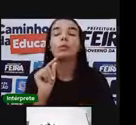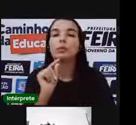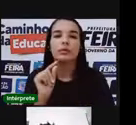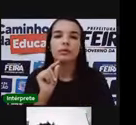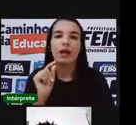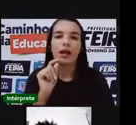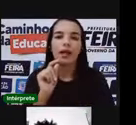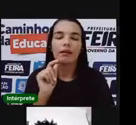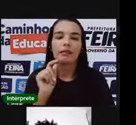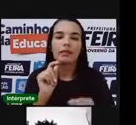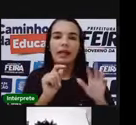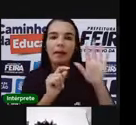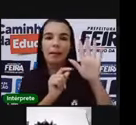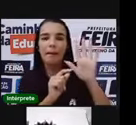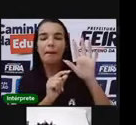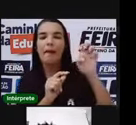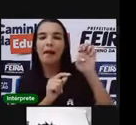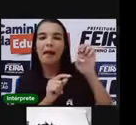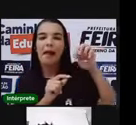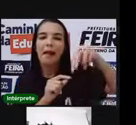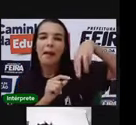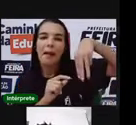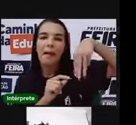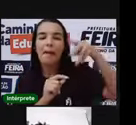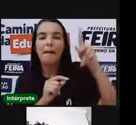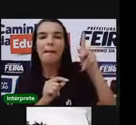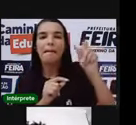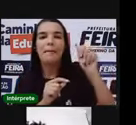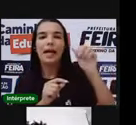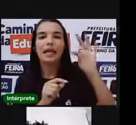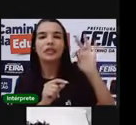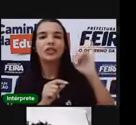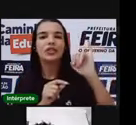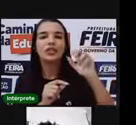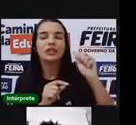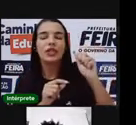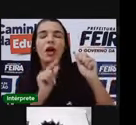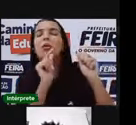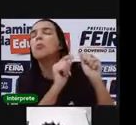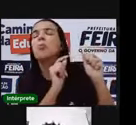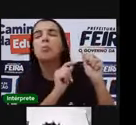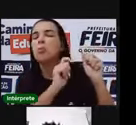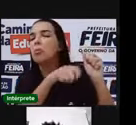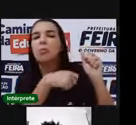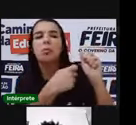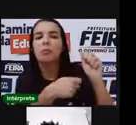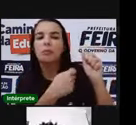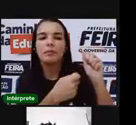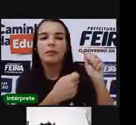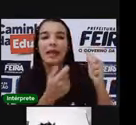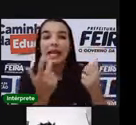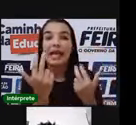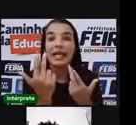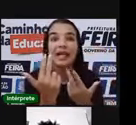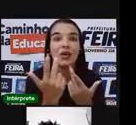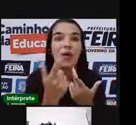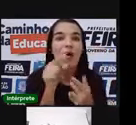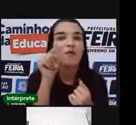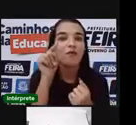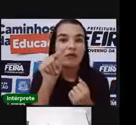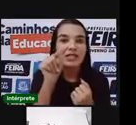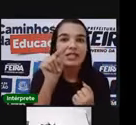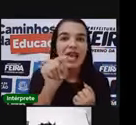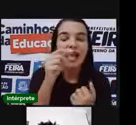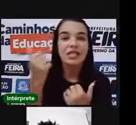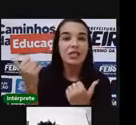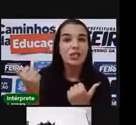ela convida a gente, não é? A se colocar no lugar do outro. É difícil isso. A gente só consegue isso quando